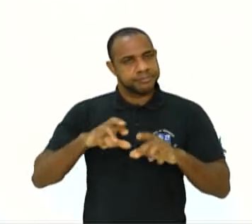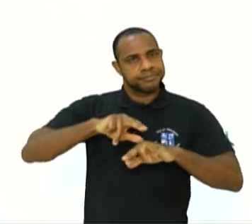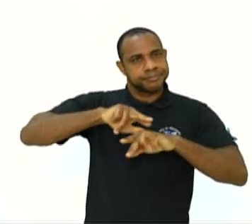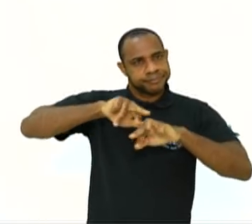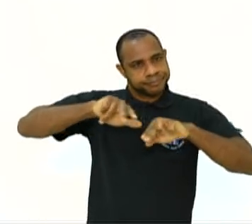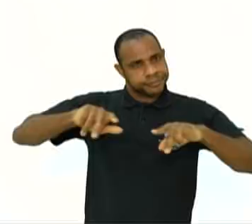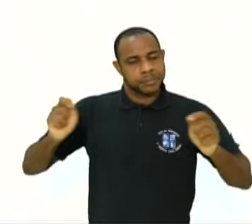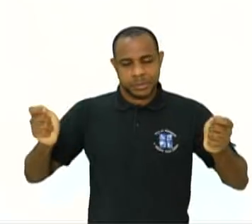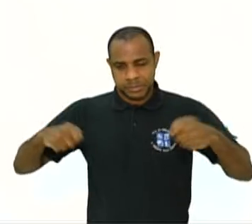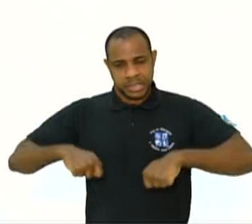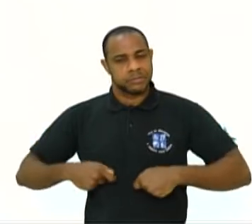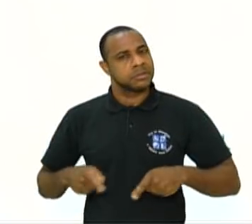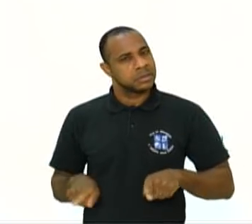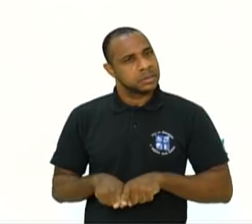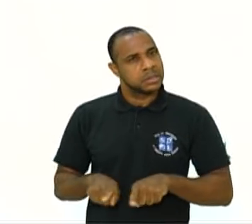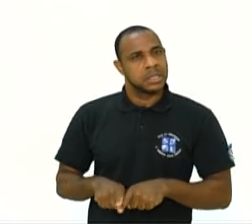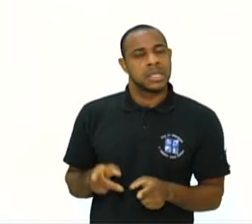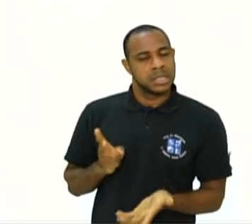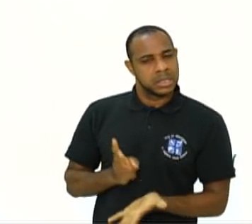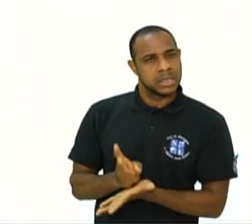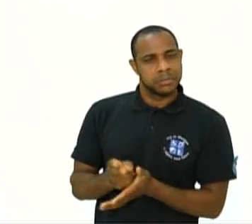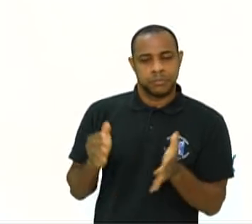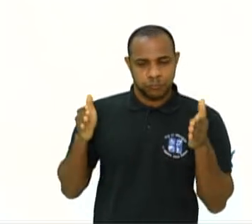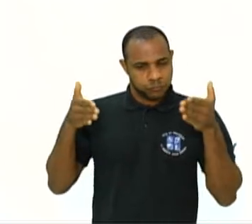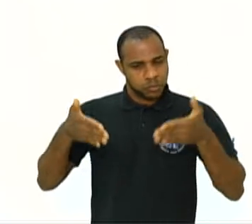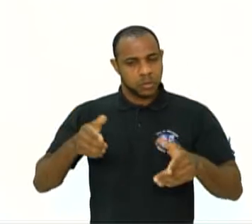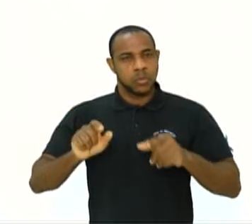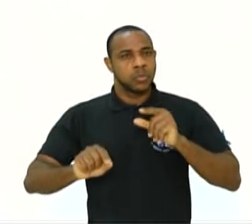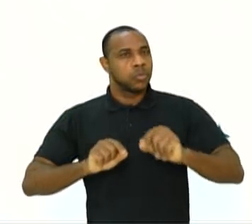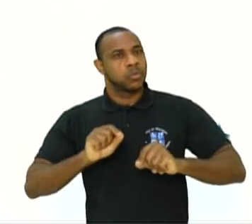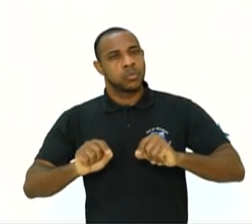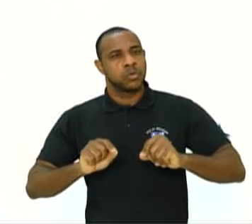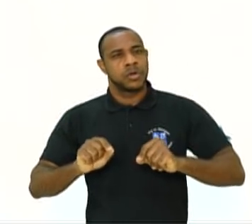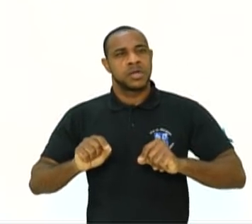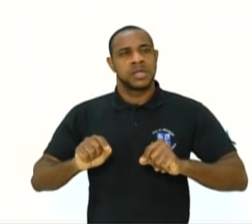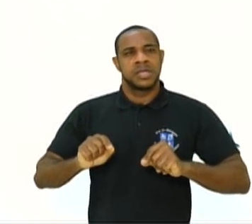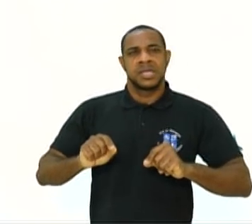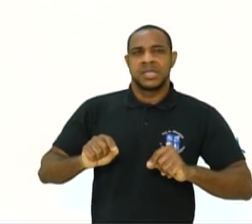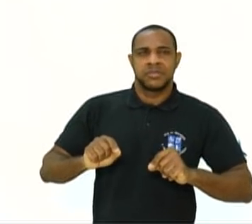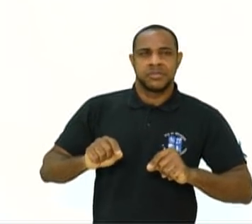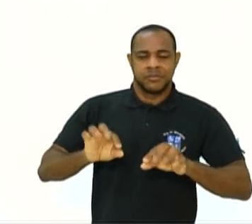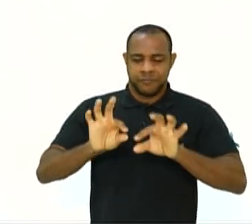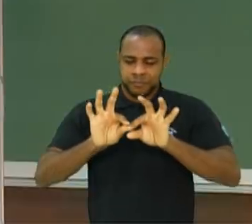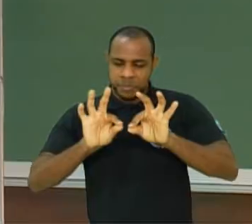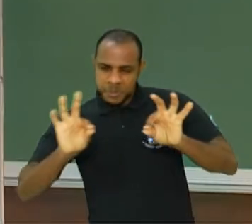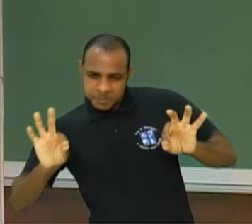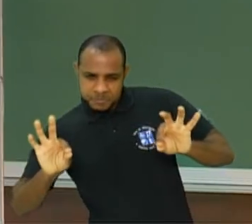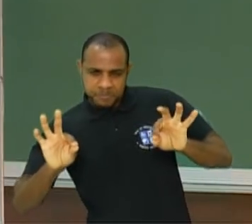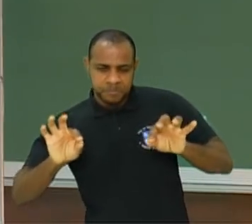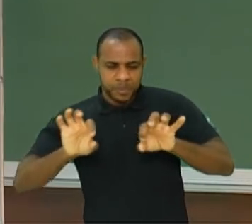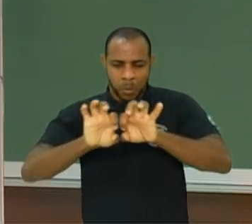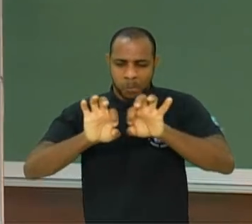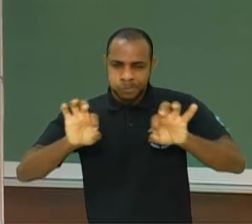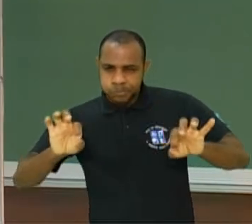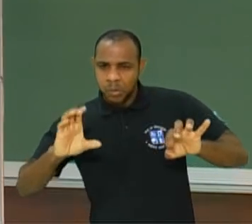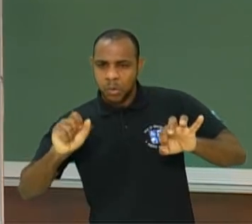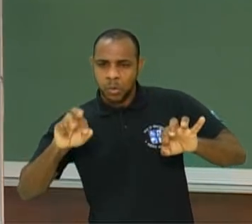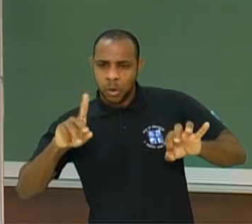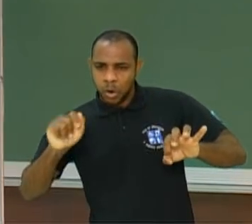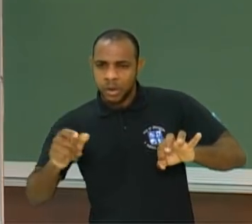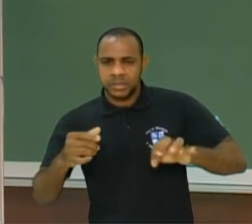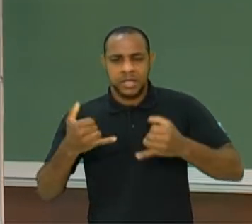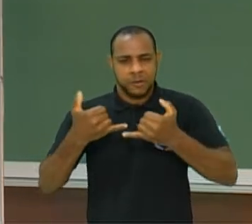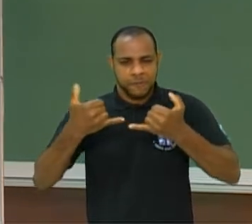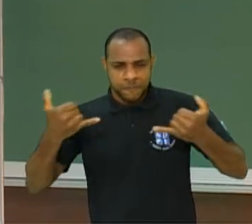outras possibilidades, né? Sempre focando nessa questão de fios, cordas, né? Sementes.